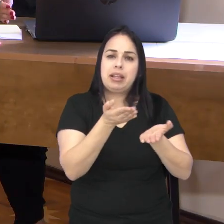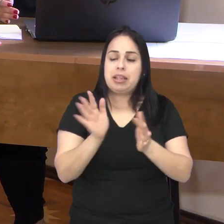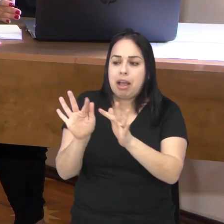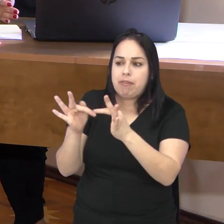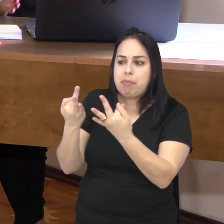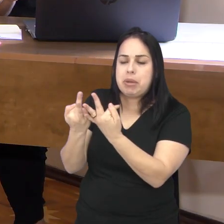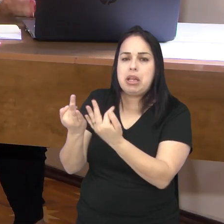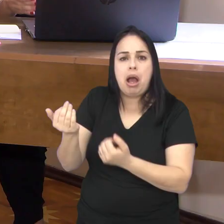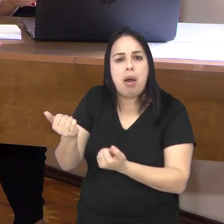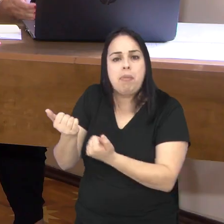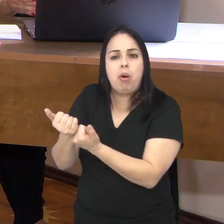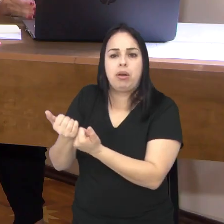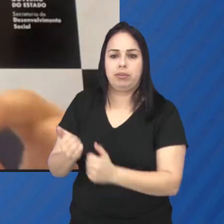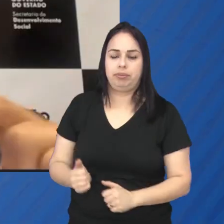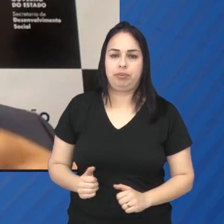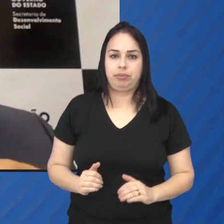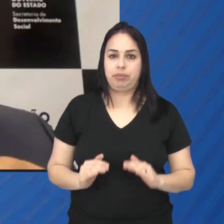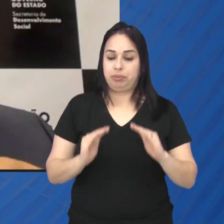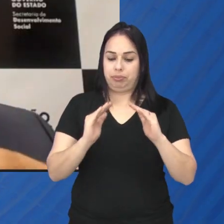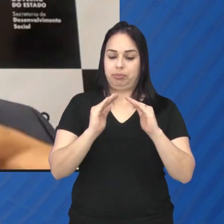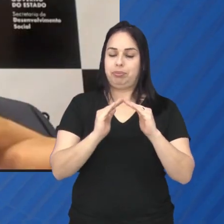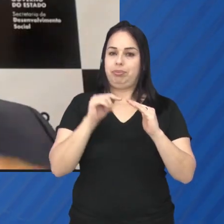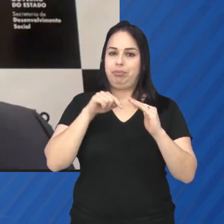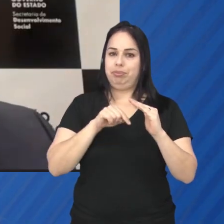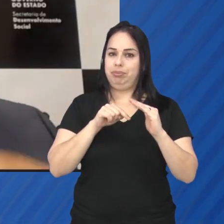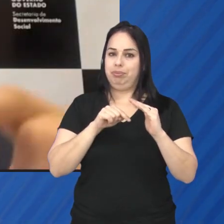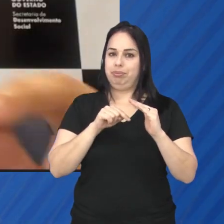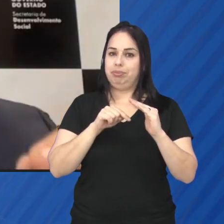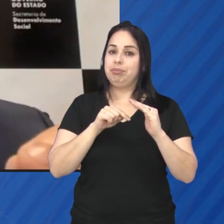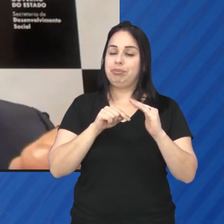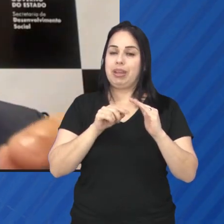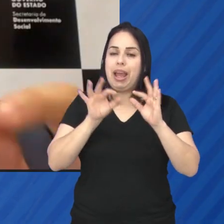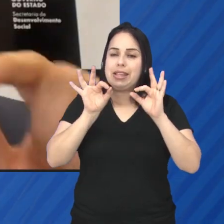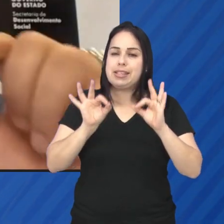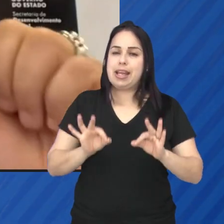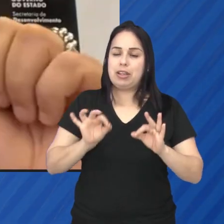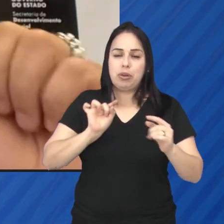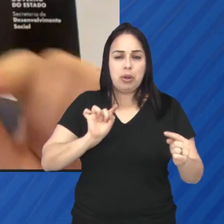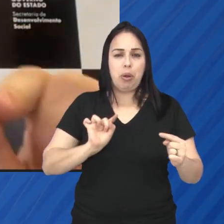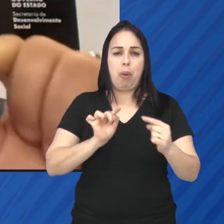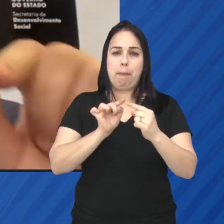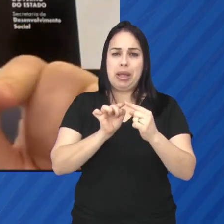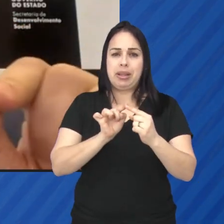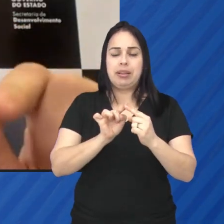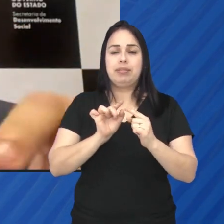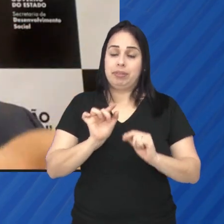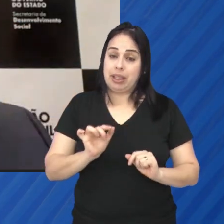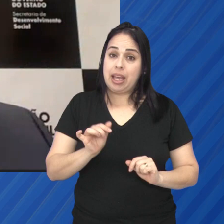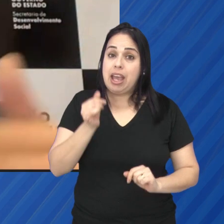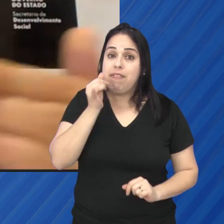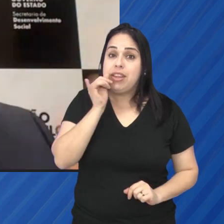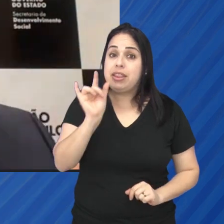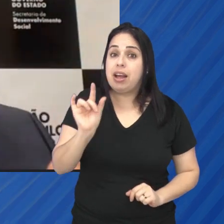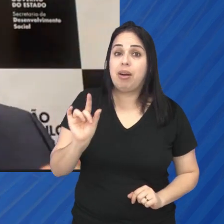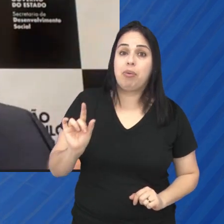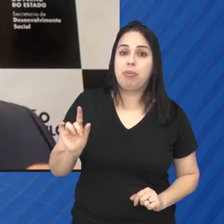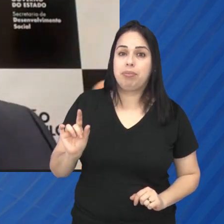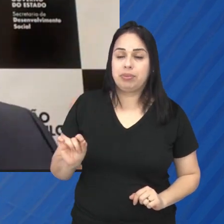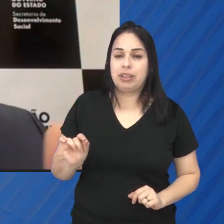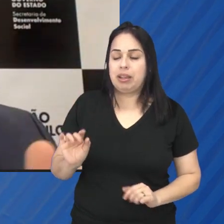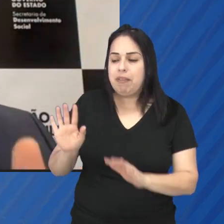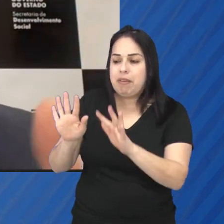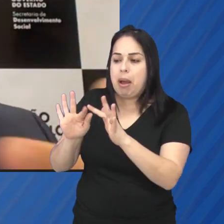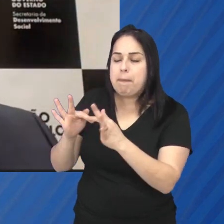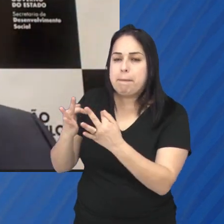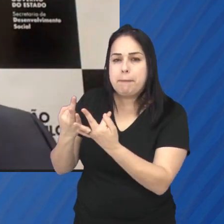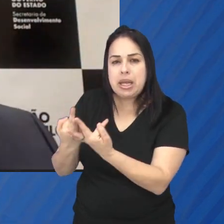e auxiliar as famílias. O Espaço Prevenir, ele vem exatamente para não deixar ou evitar de